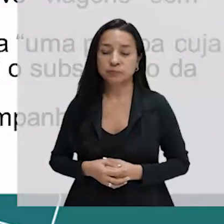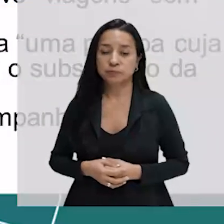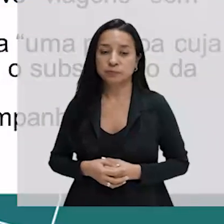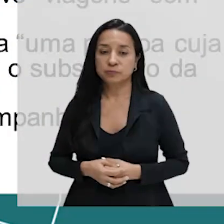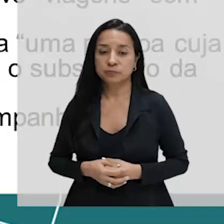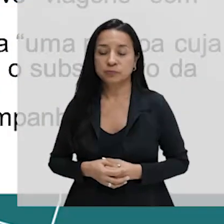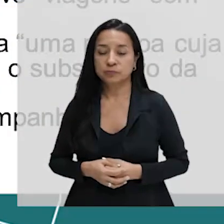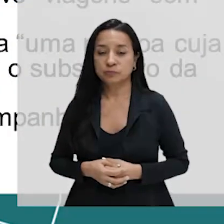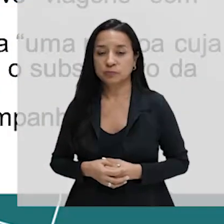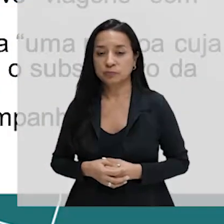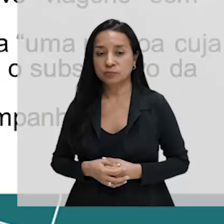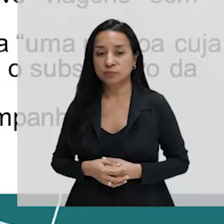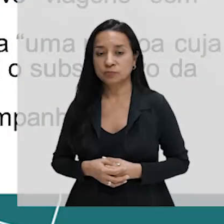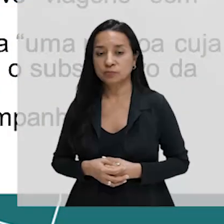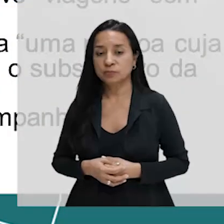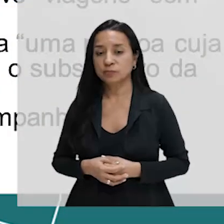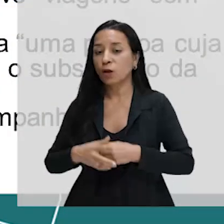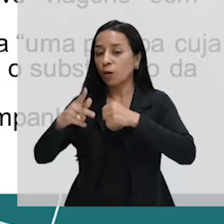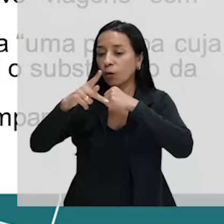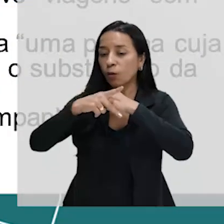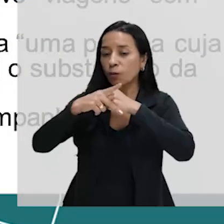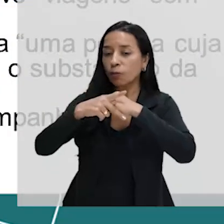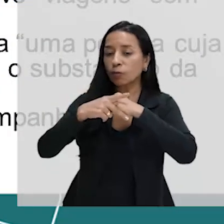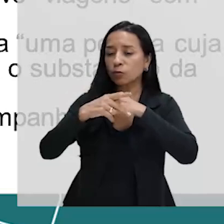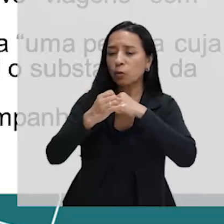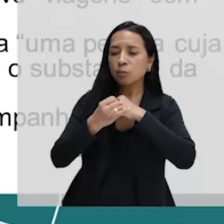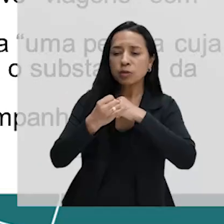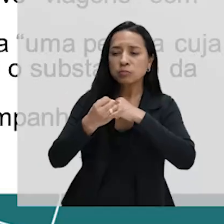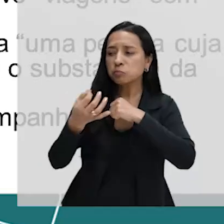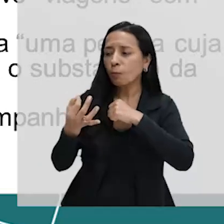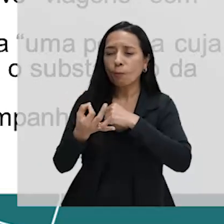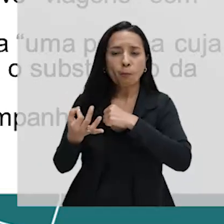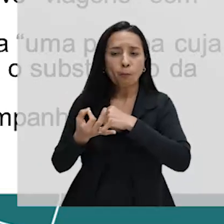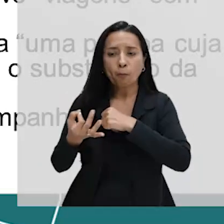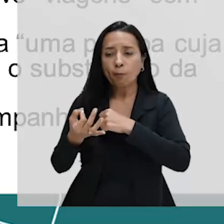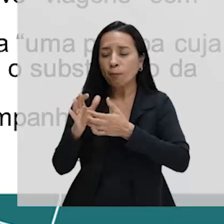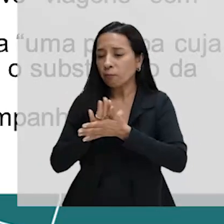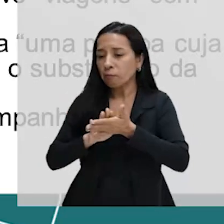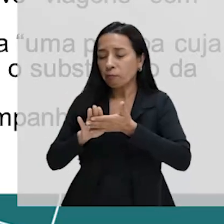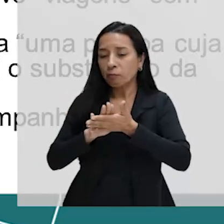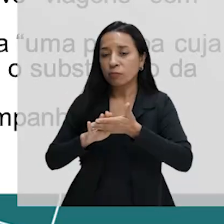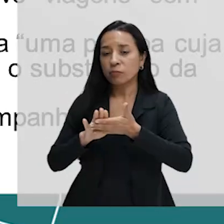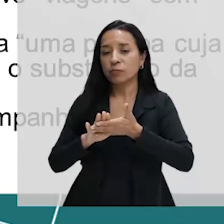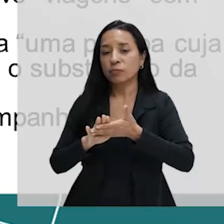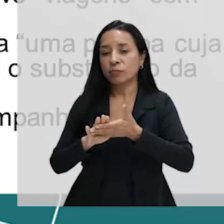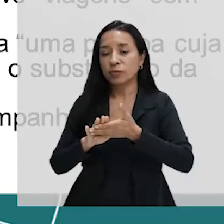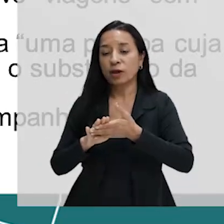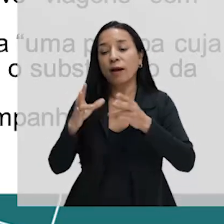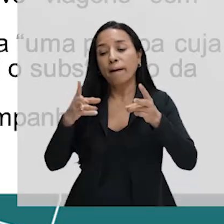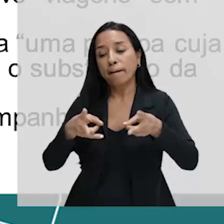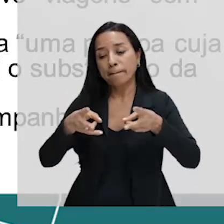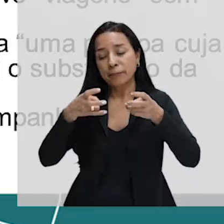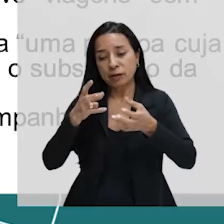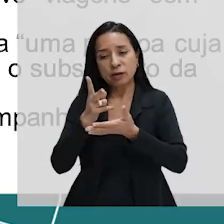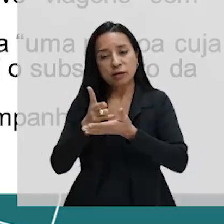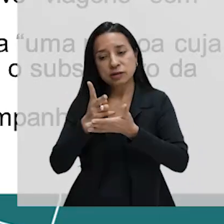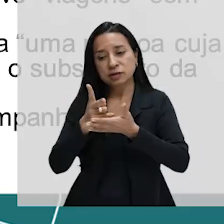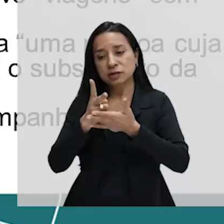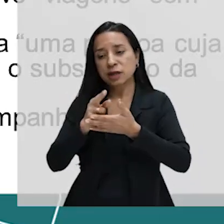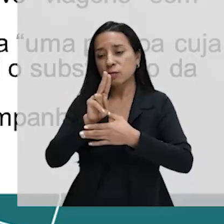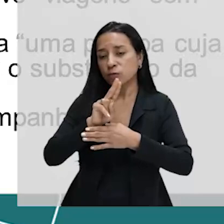Vamos então agora para o pronome indefinido. Como eu disse para vocês, peguem sempre a nomenclatura, pronome